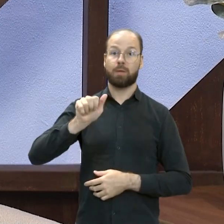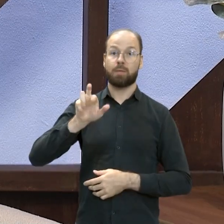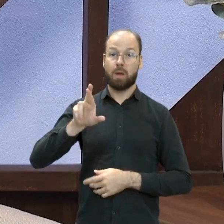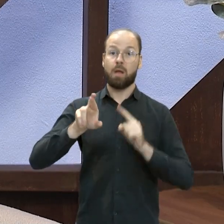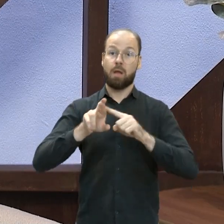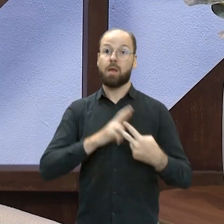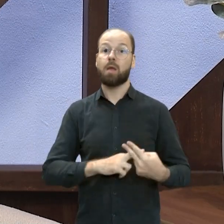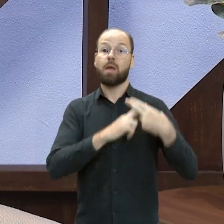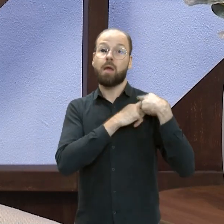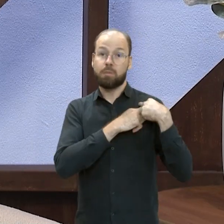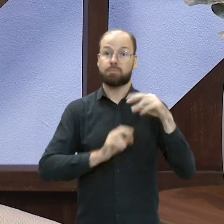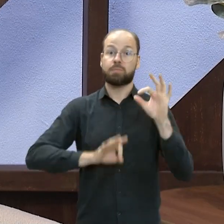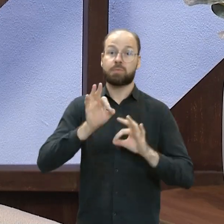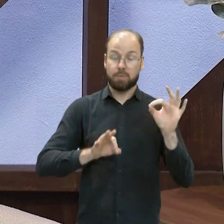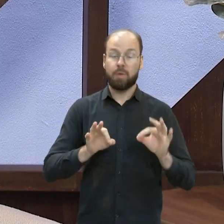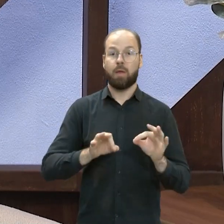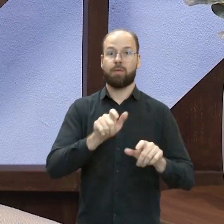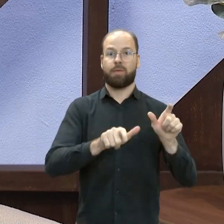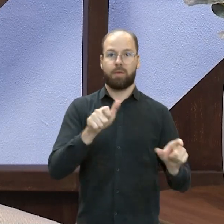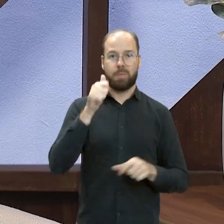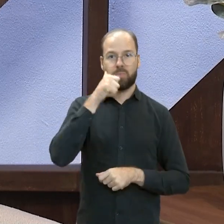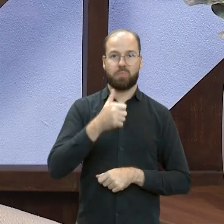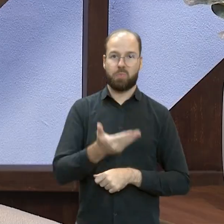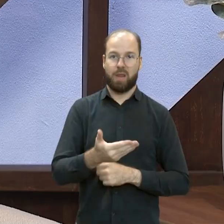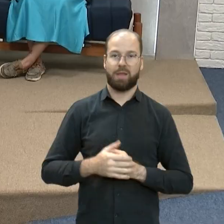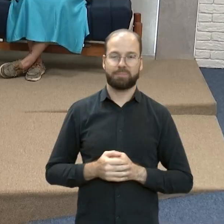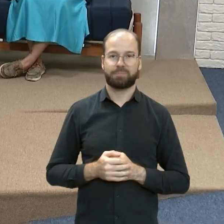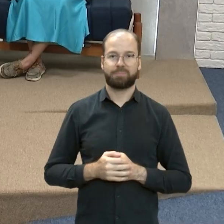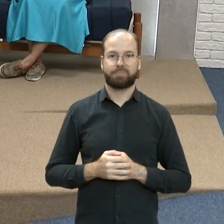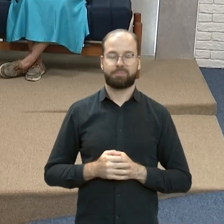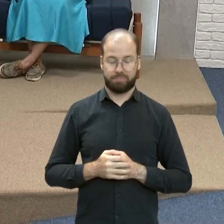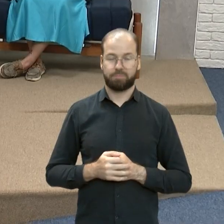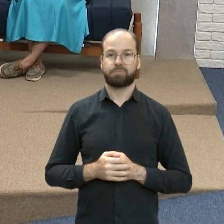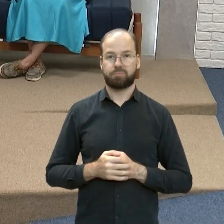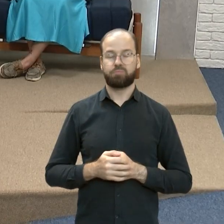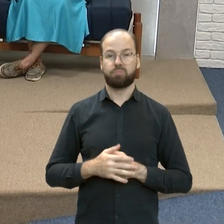e tinha como redatoras, né, mulheres. Bom, queria falar